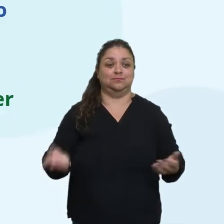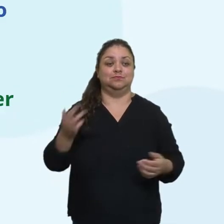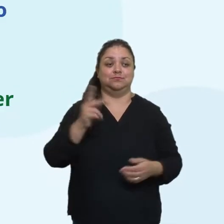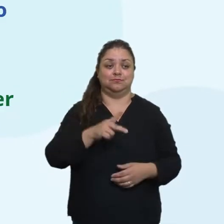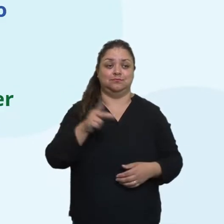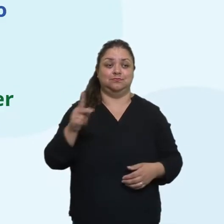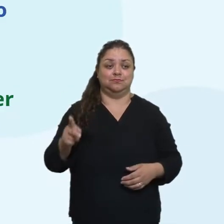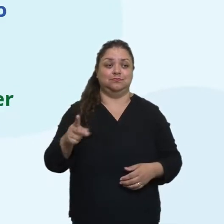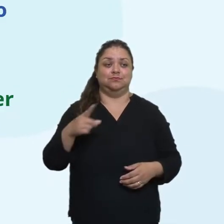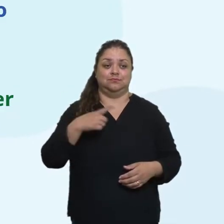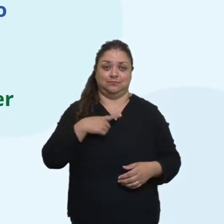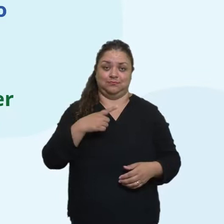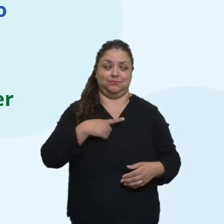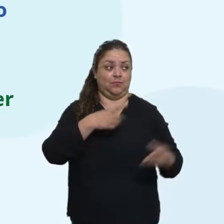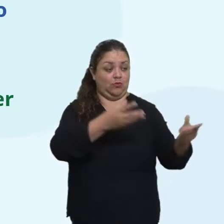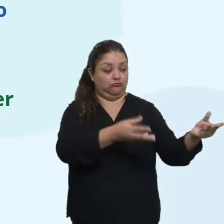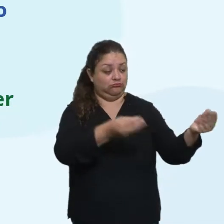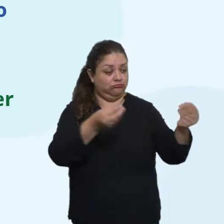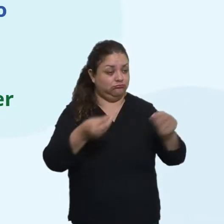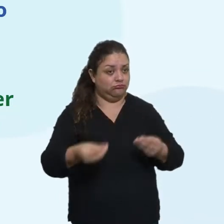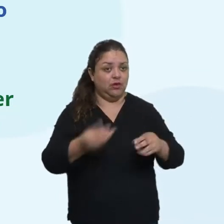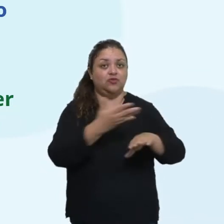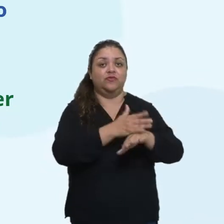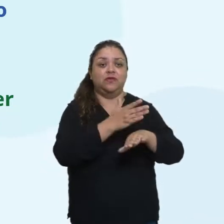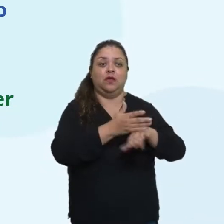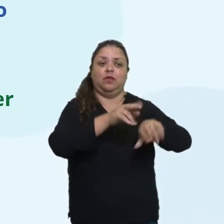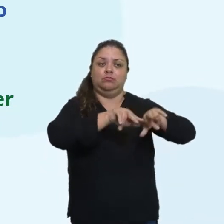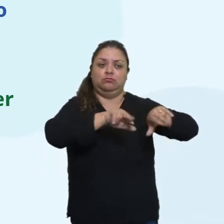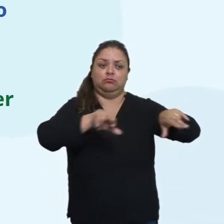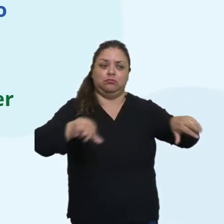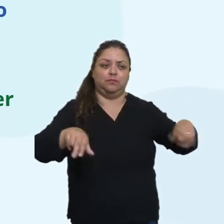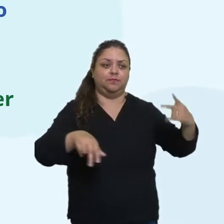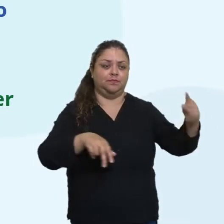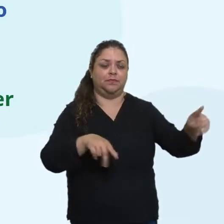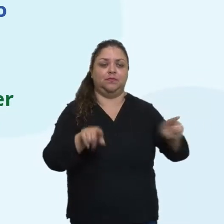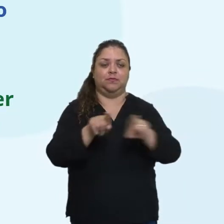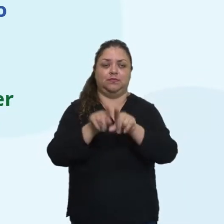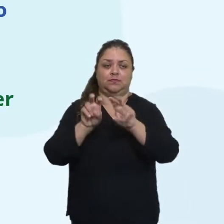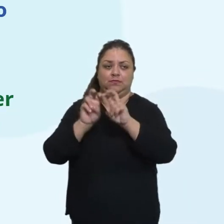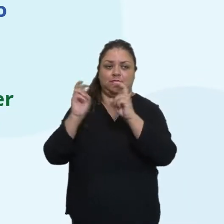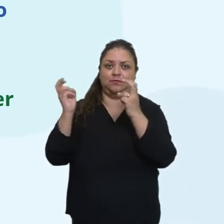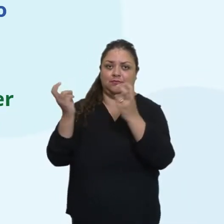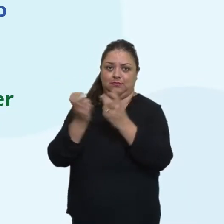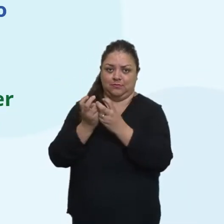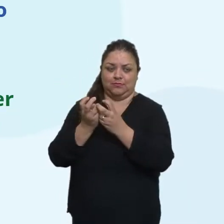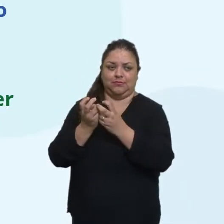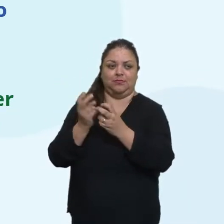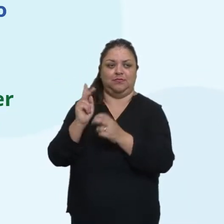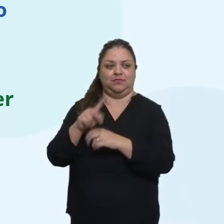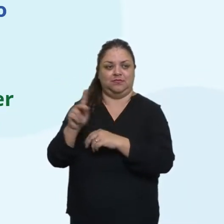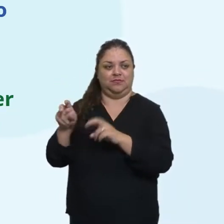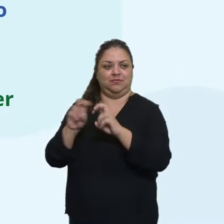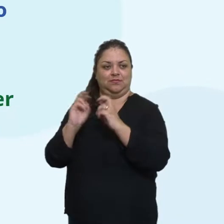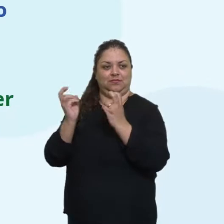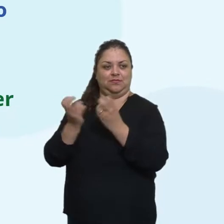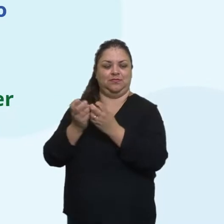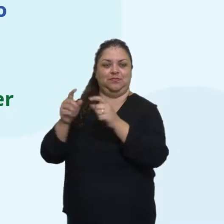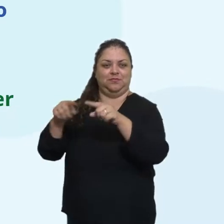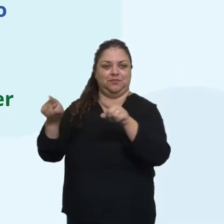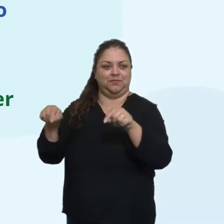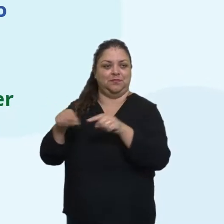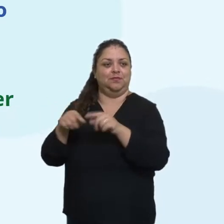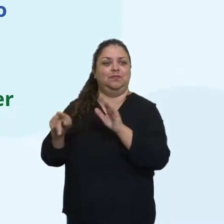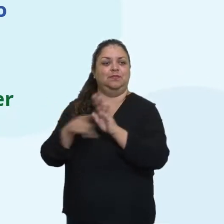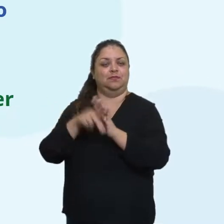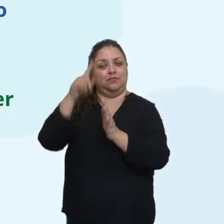vão consolidar o recebimento das atividades recebidas e não conselho final vão